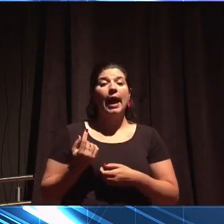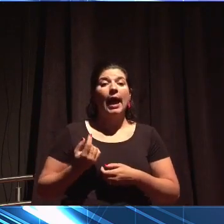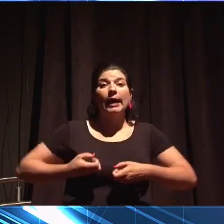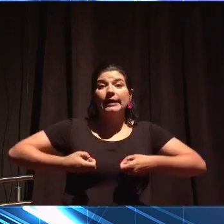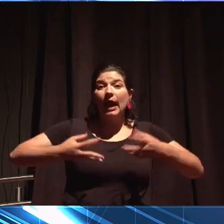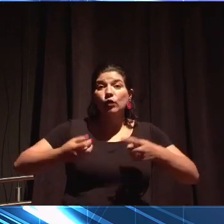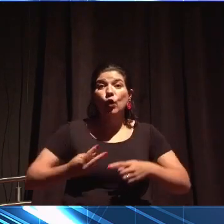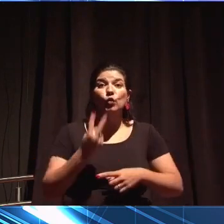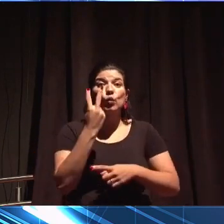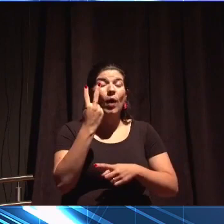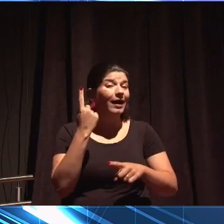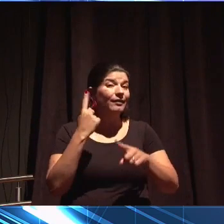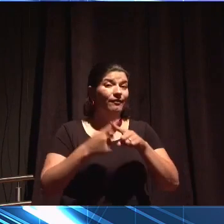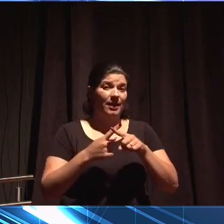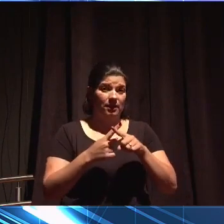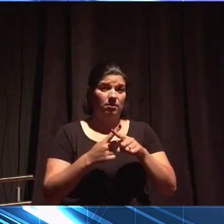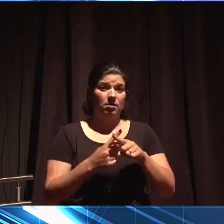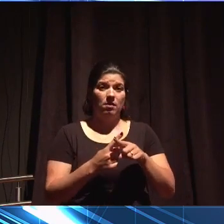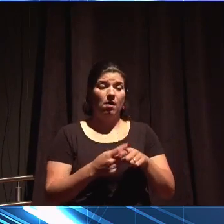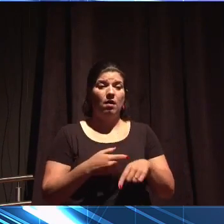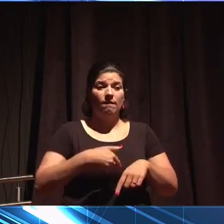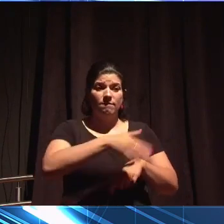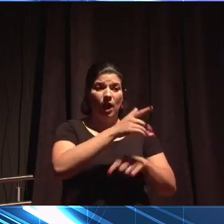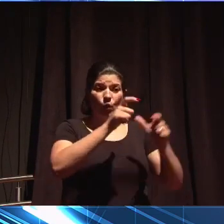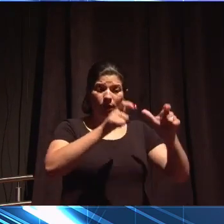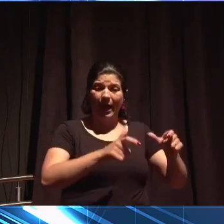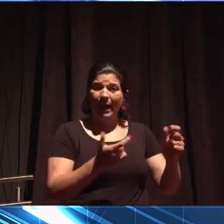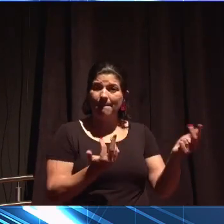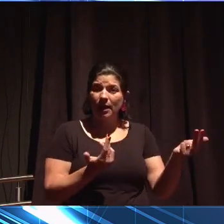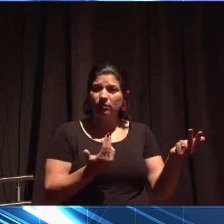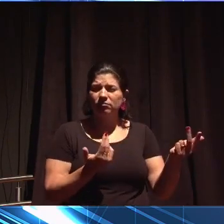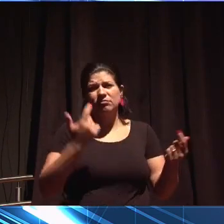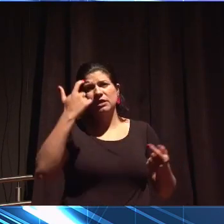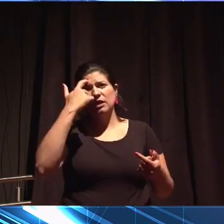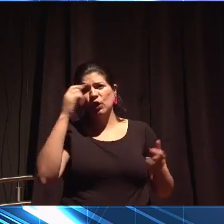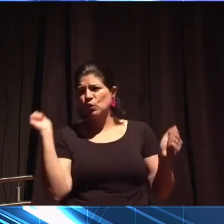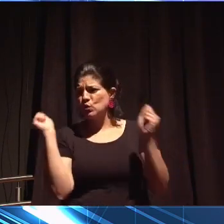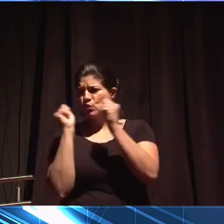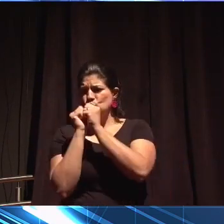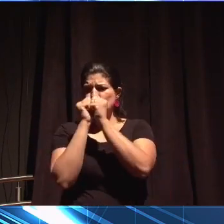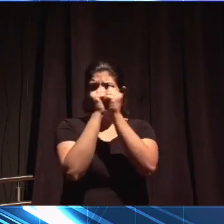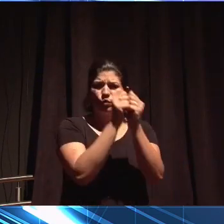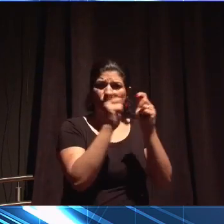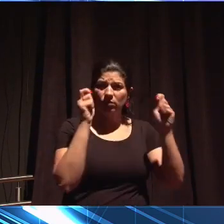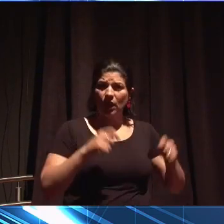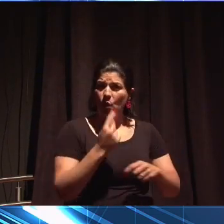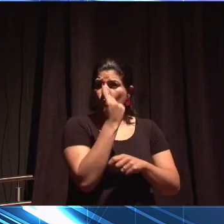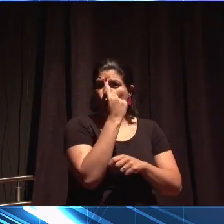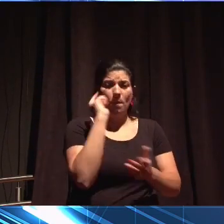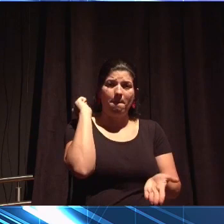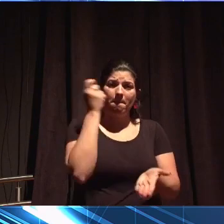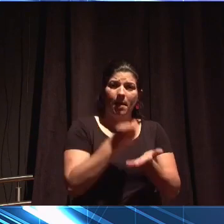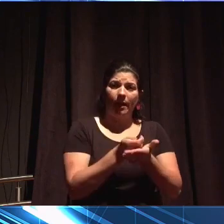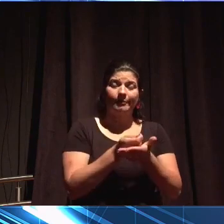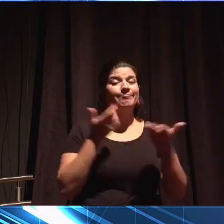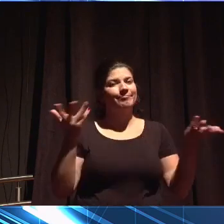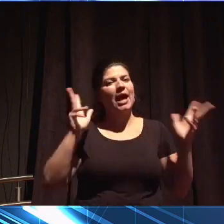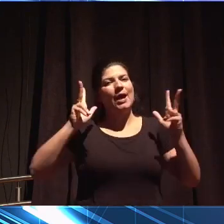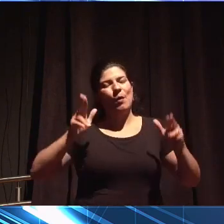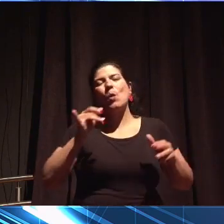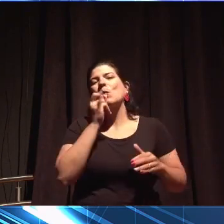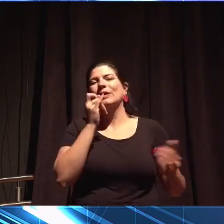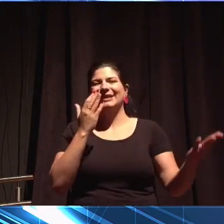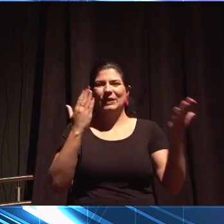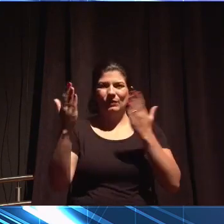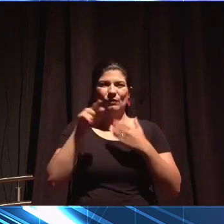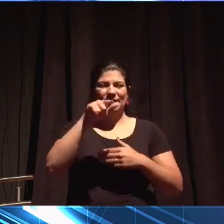Uber para vir para o mesmo lugar, mas, assim, será que a gente não poderia ter vindo junto e gastado só com um Uber? É a mesma coisa para quando